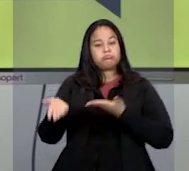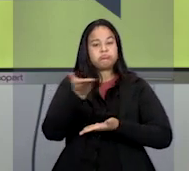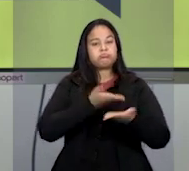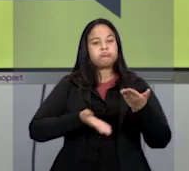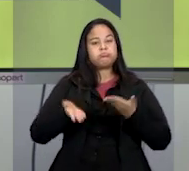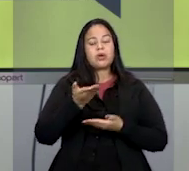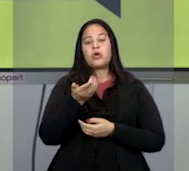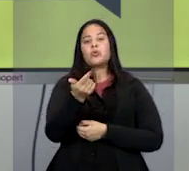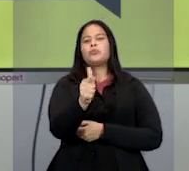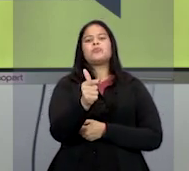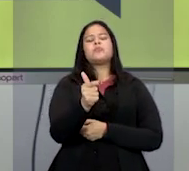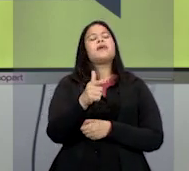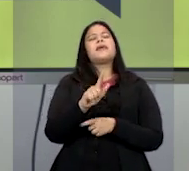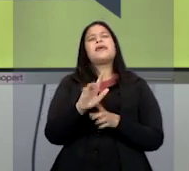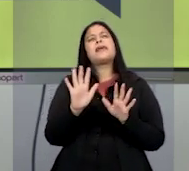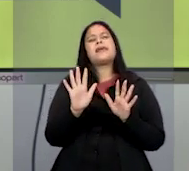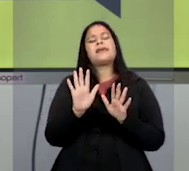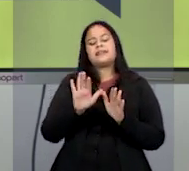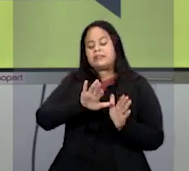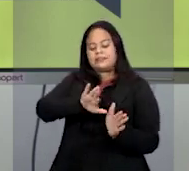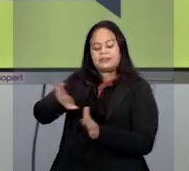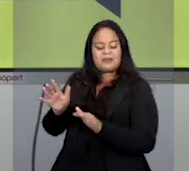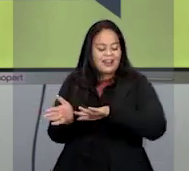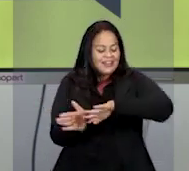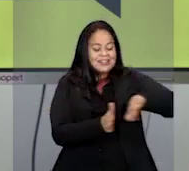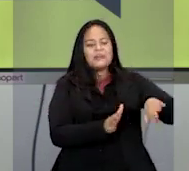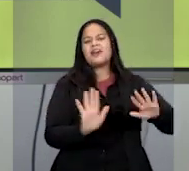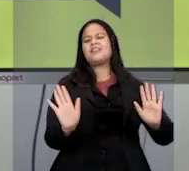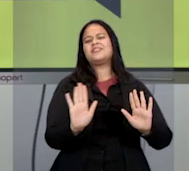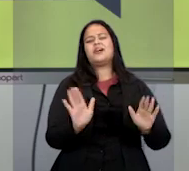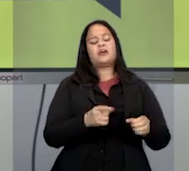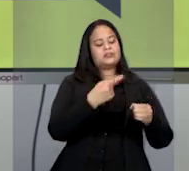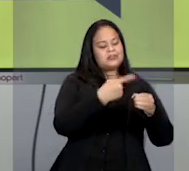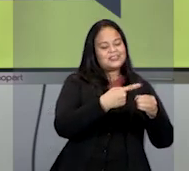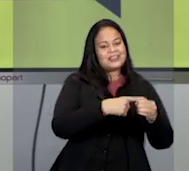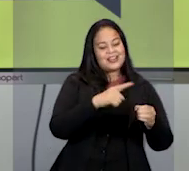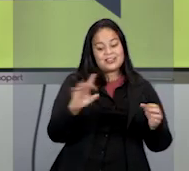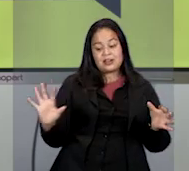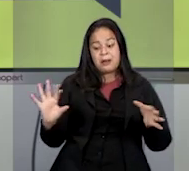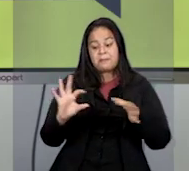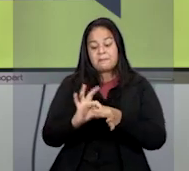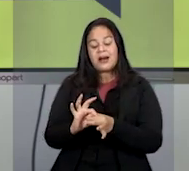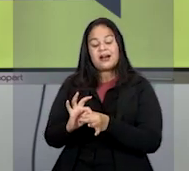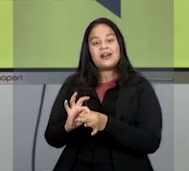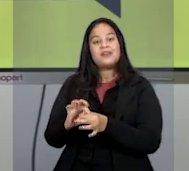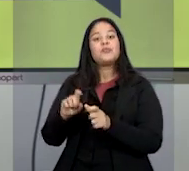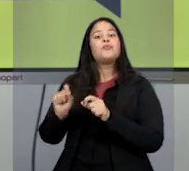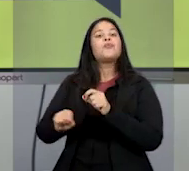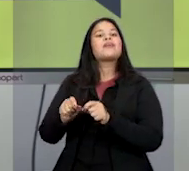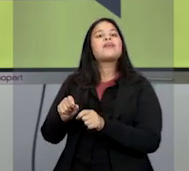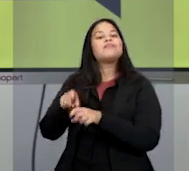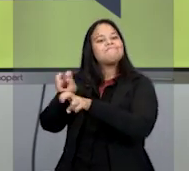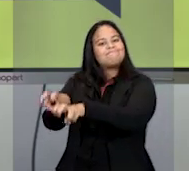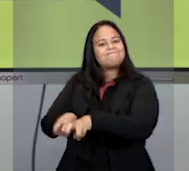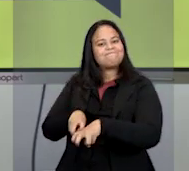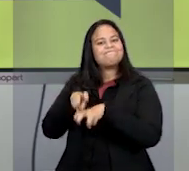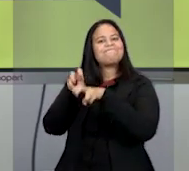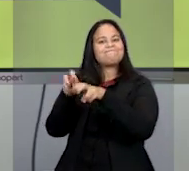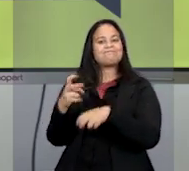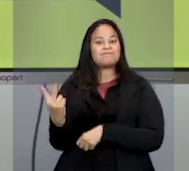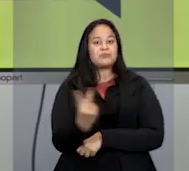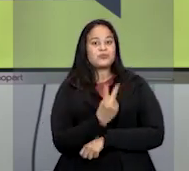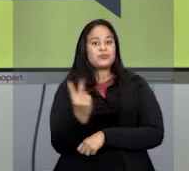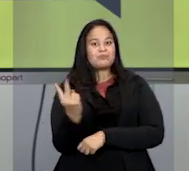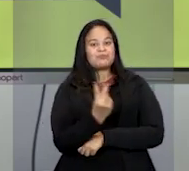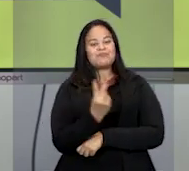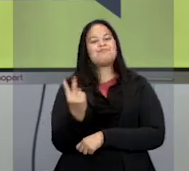nós não vamos ter aquele espaço mais separado, como a gente conhecia, o espaço rural de um lado, o espaço urbano do